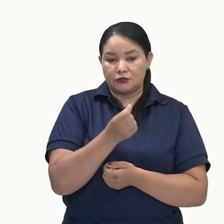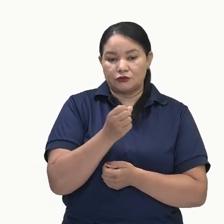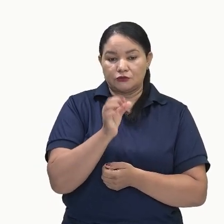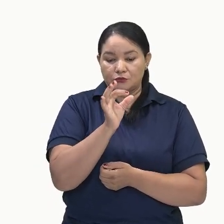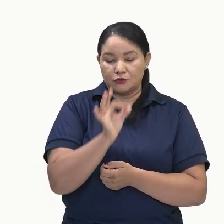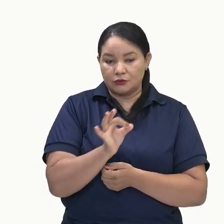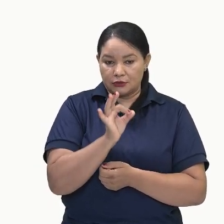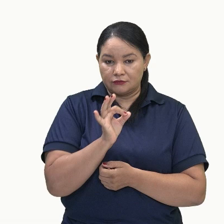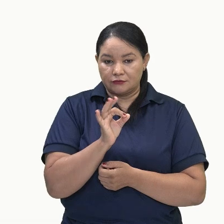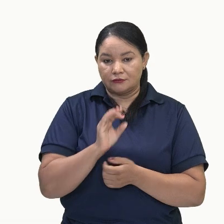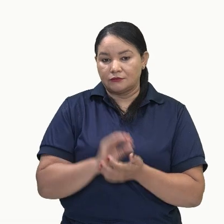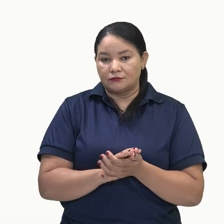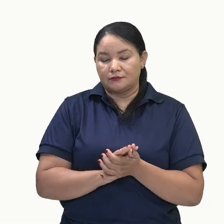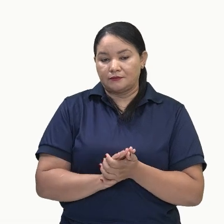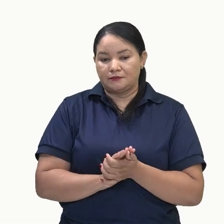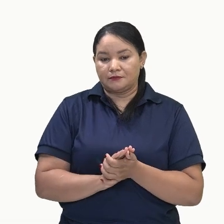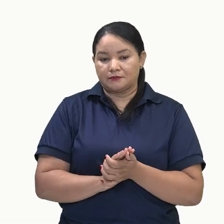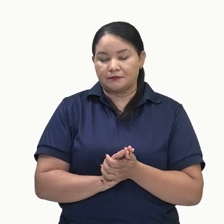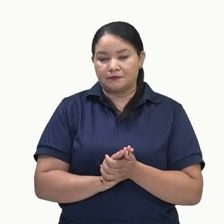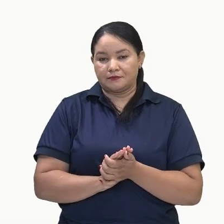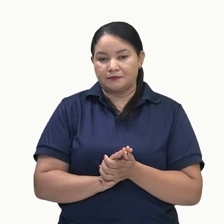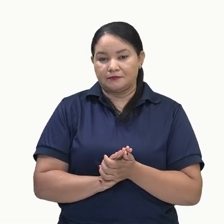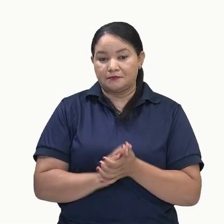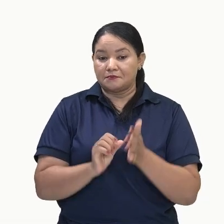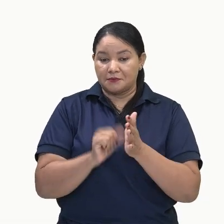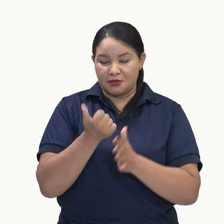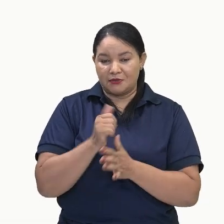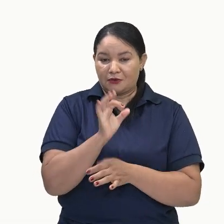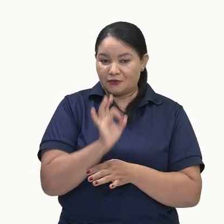100. Opa, perdão. Vai fazer percentual primeiro, né?